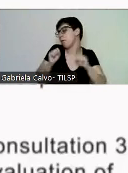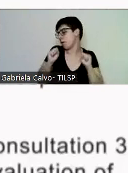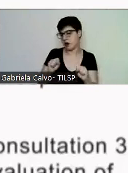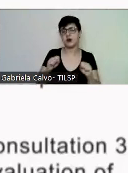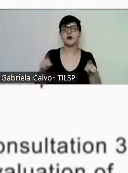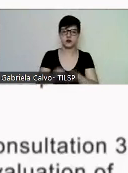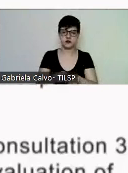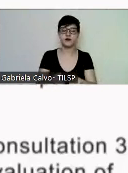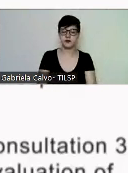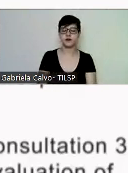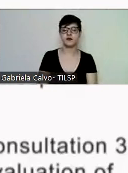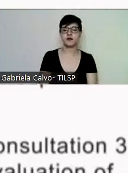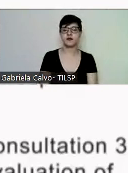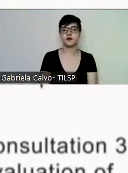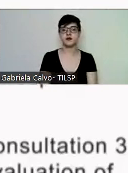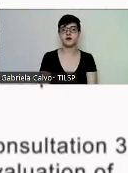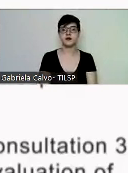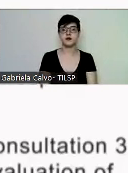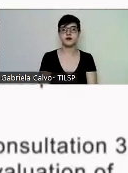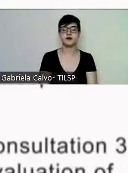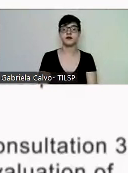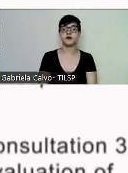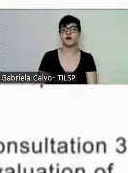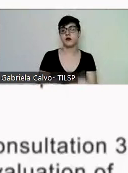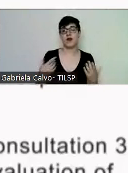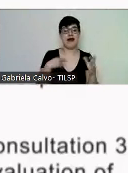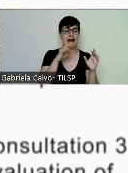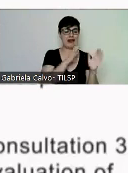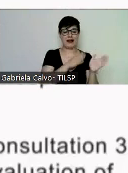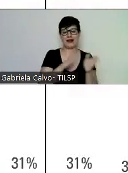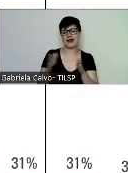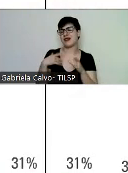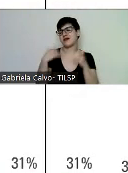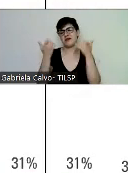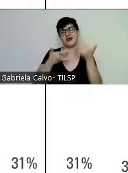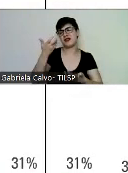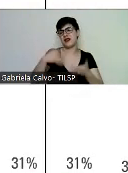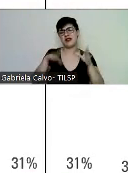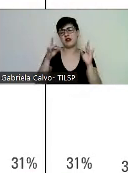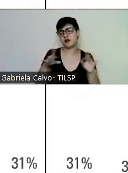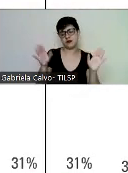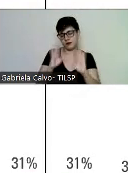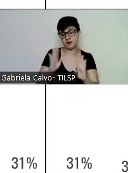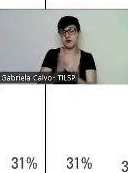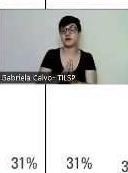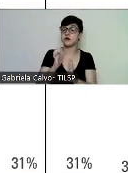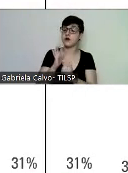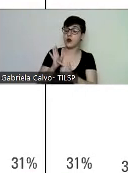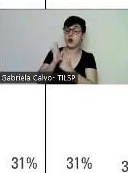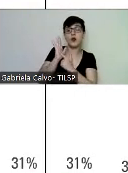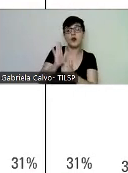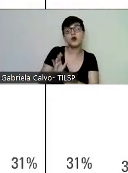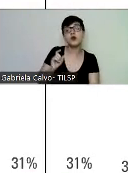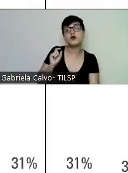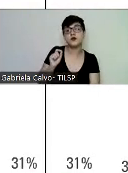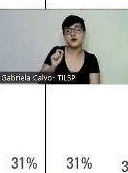dessa organização então não vou entrar em detalhes dessa metodologia mas dizer que a partir de